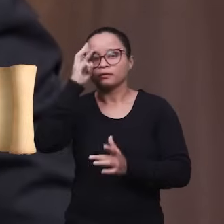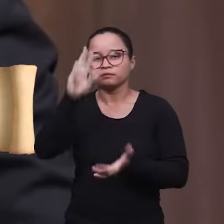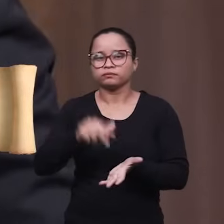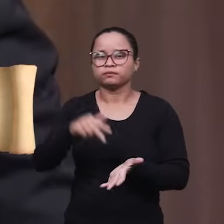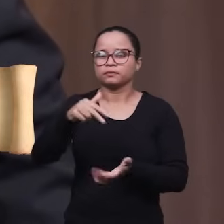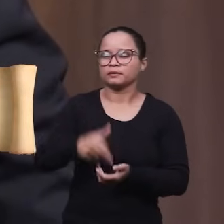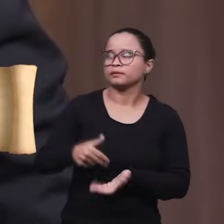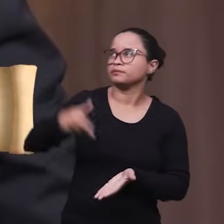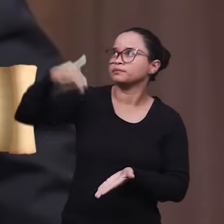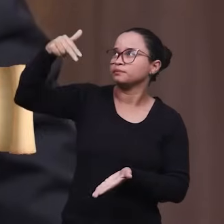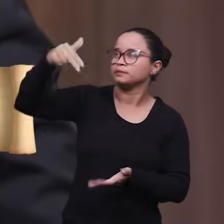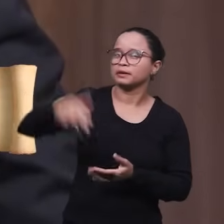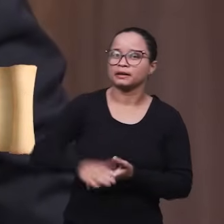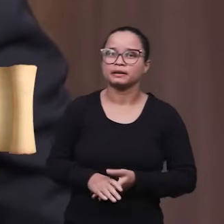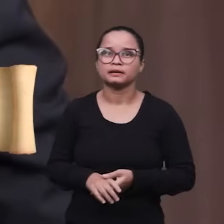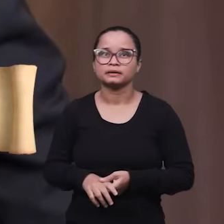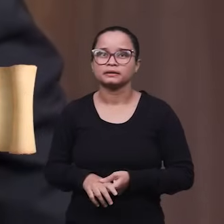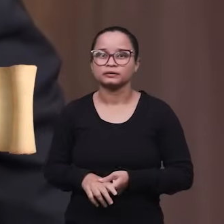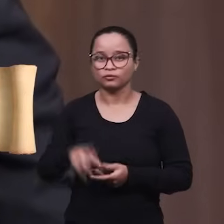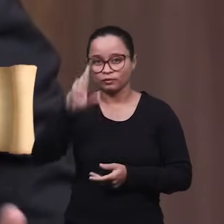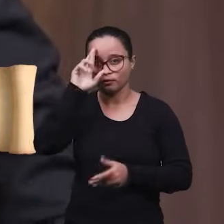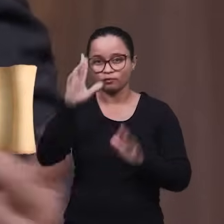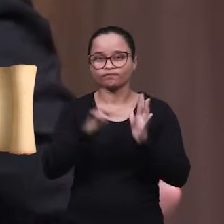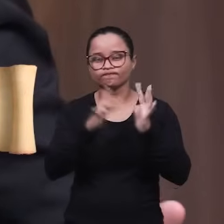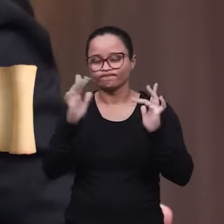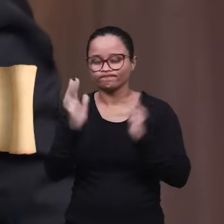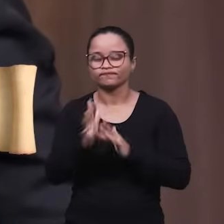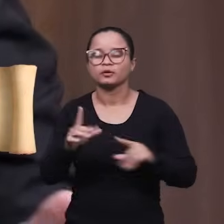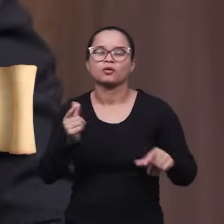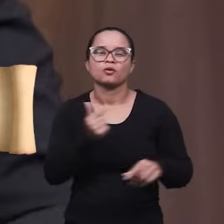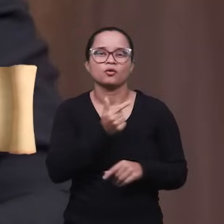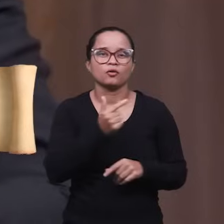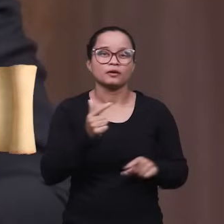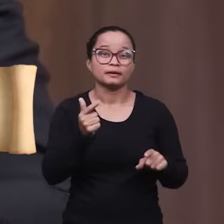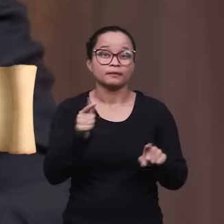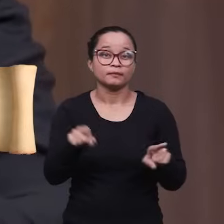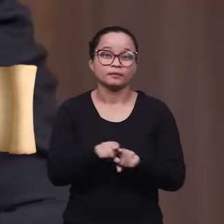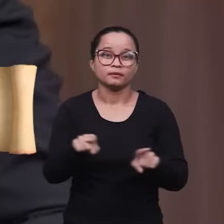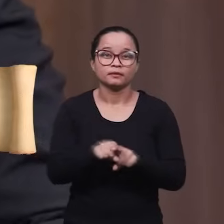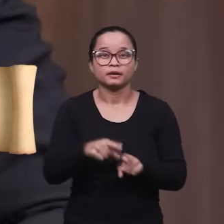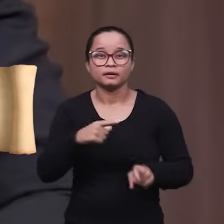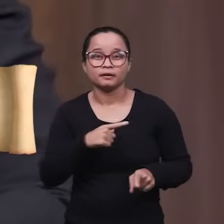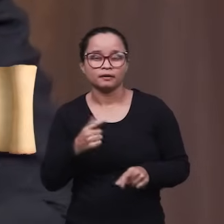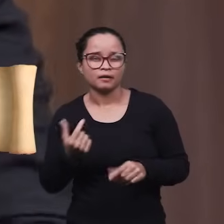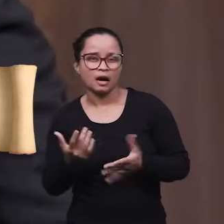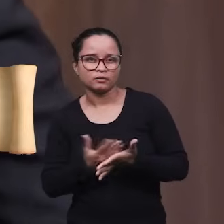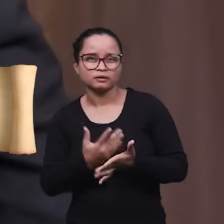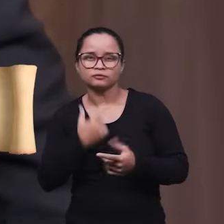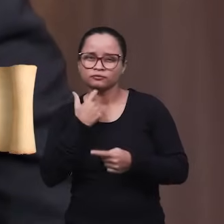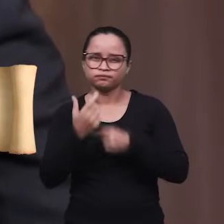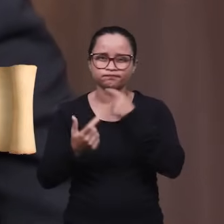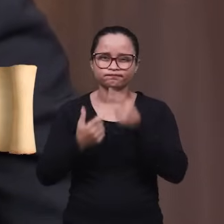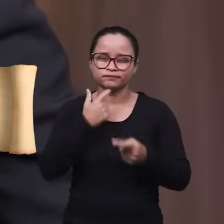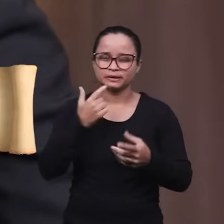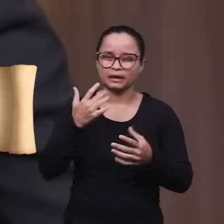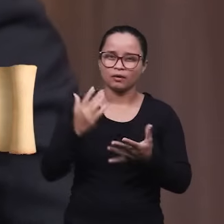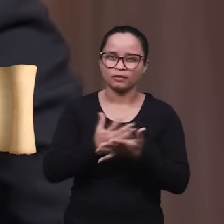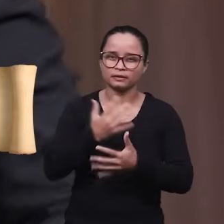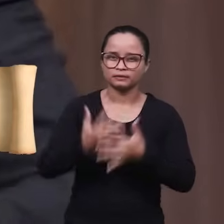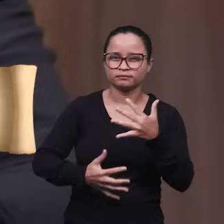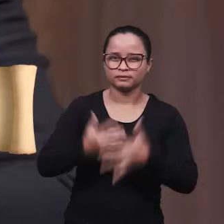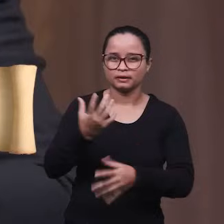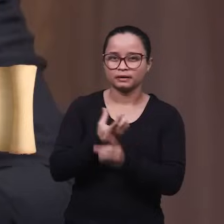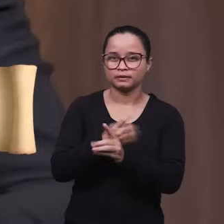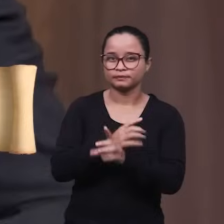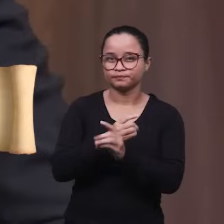ascensão aos céus do Senhor Jesus, entre eles houve dúvidas e interferências